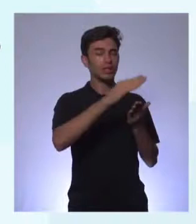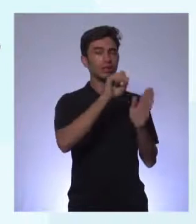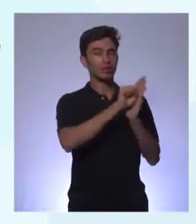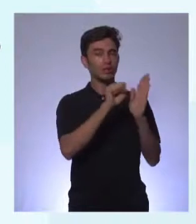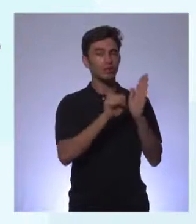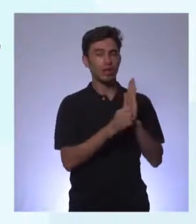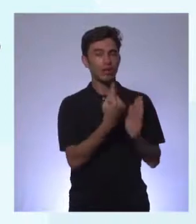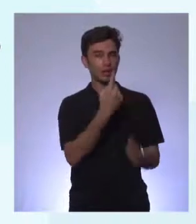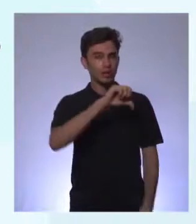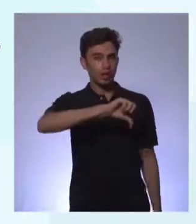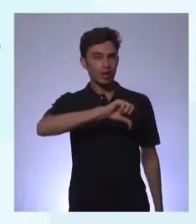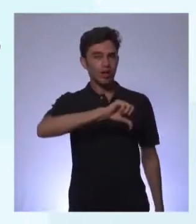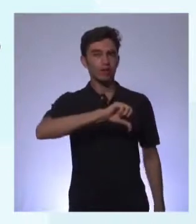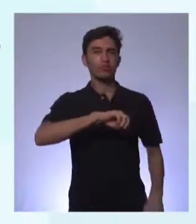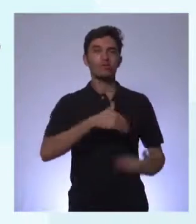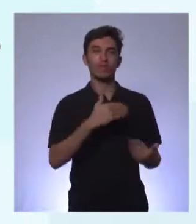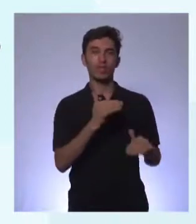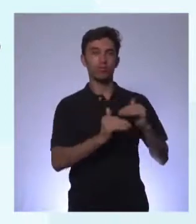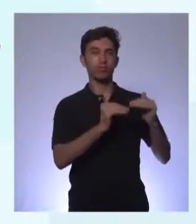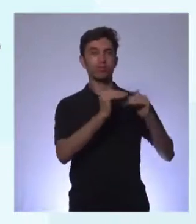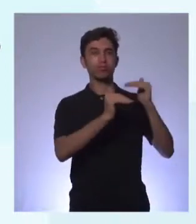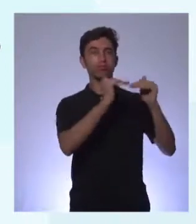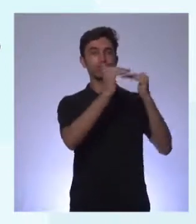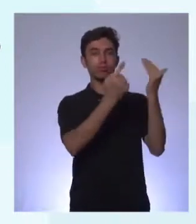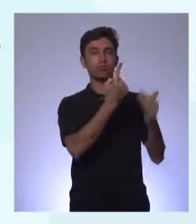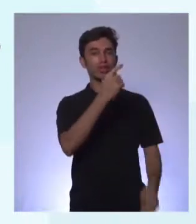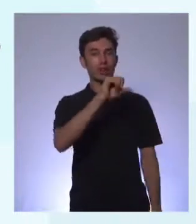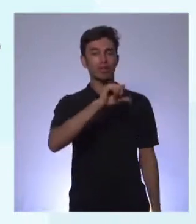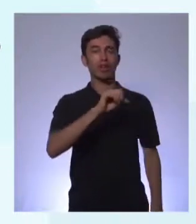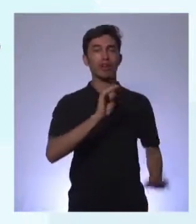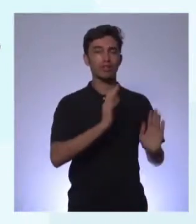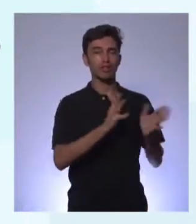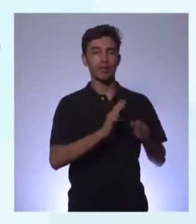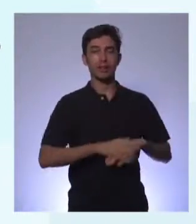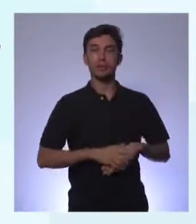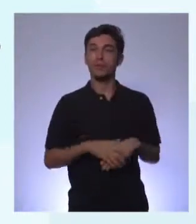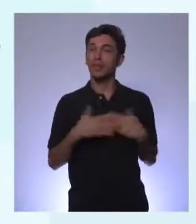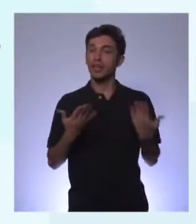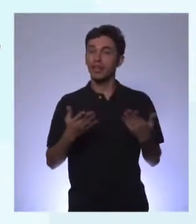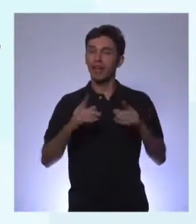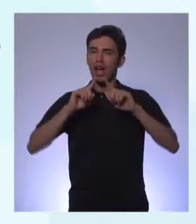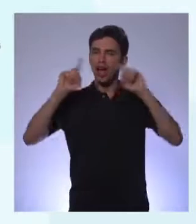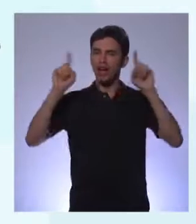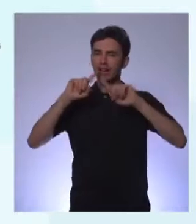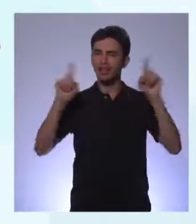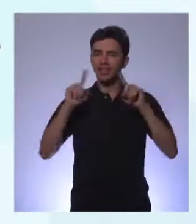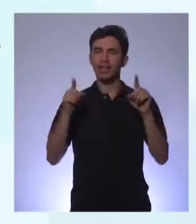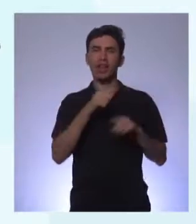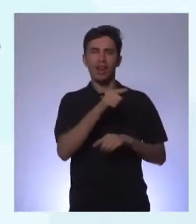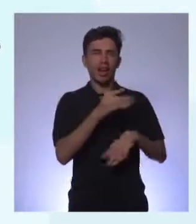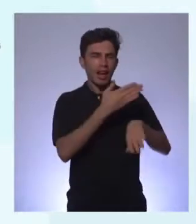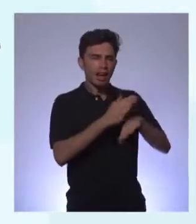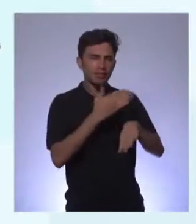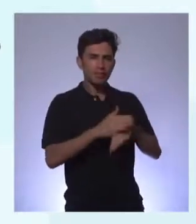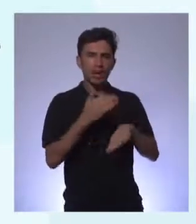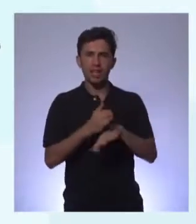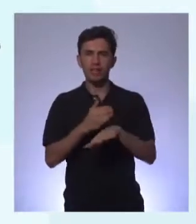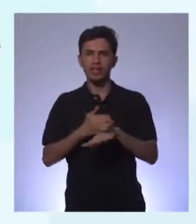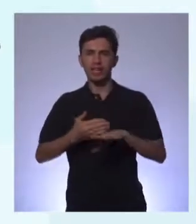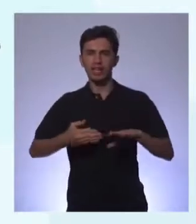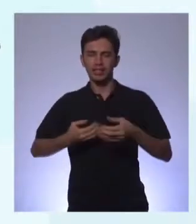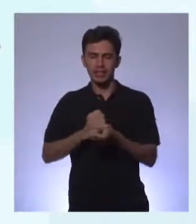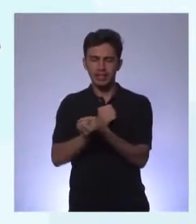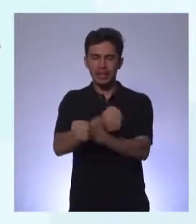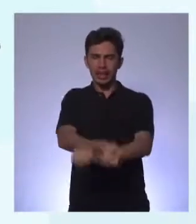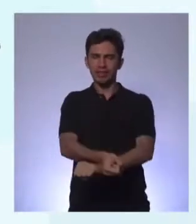século XIX, já está avançado aí no século XIX. E a crítica às práticas